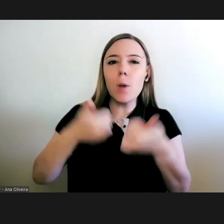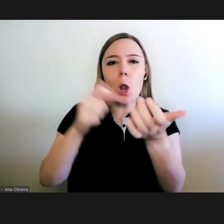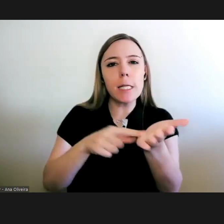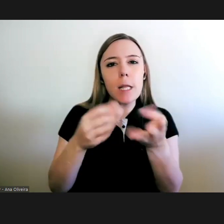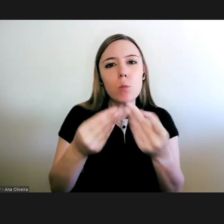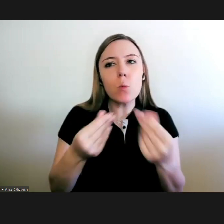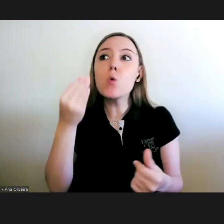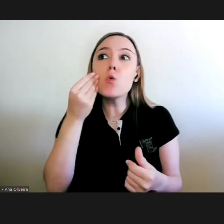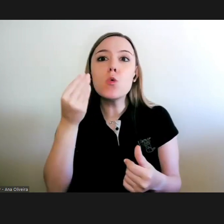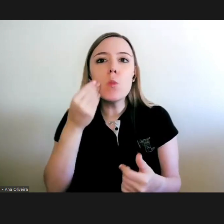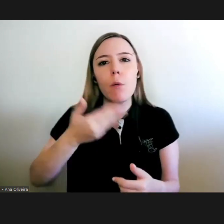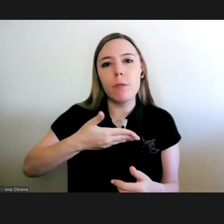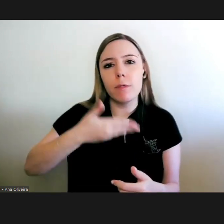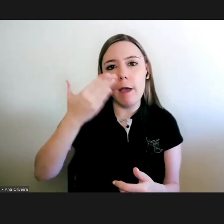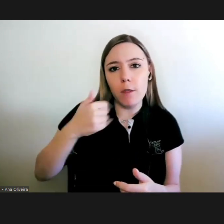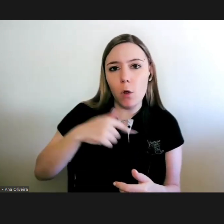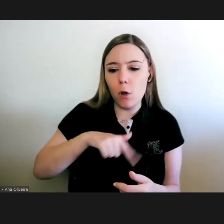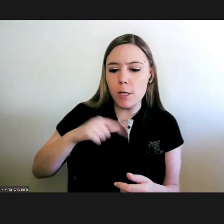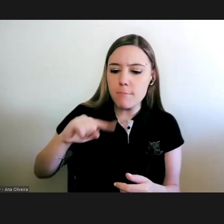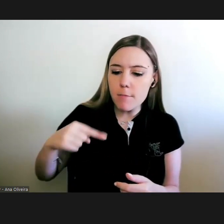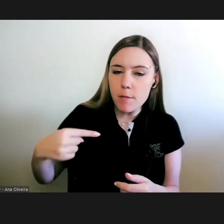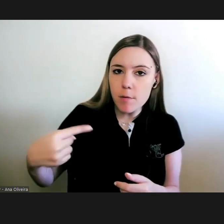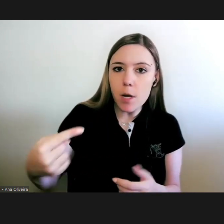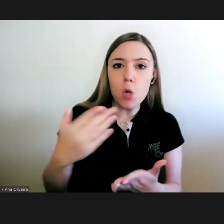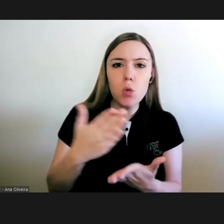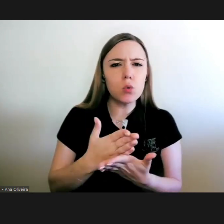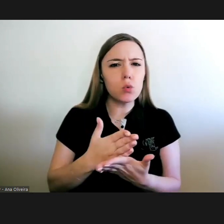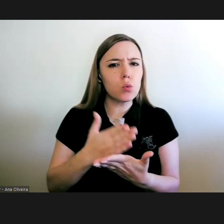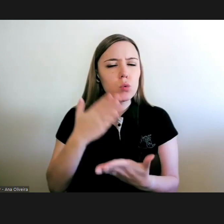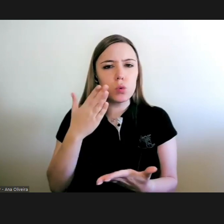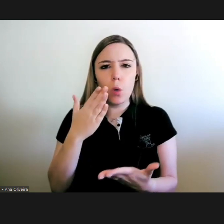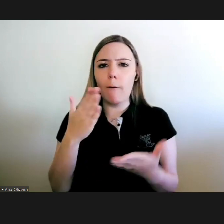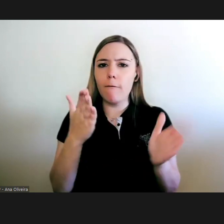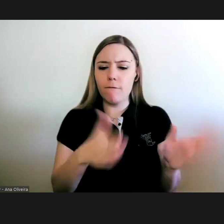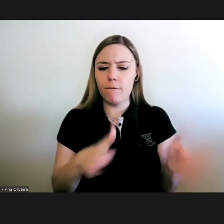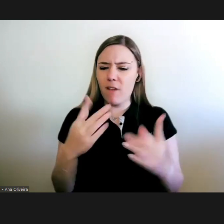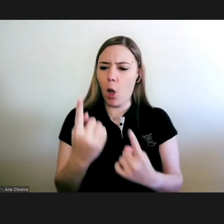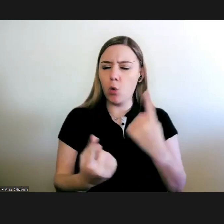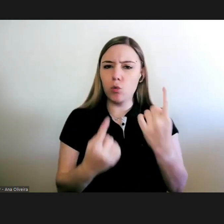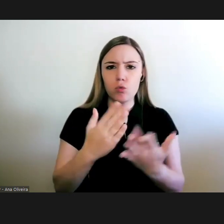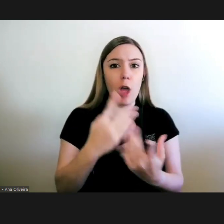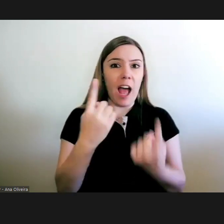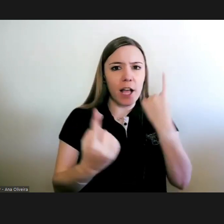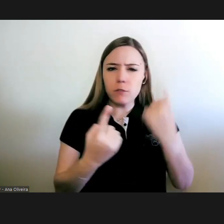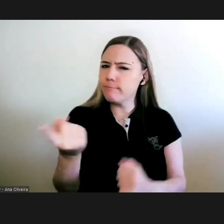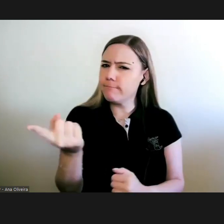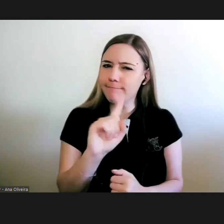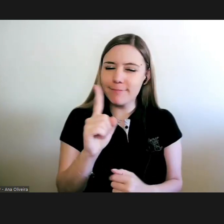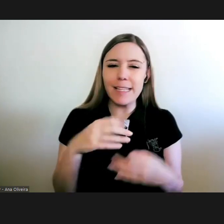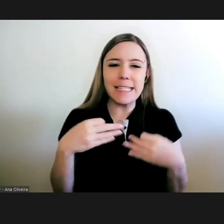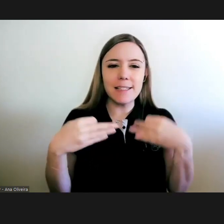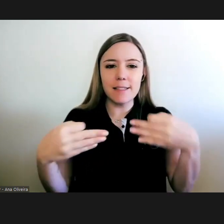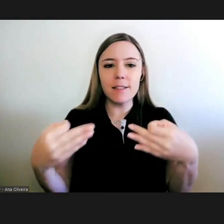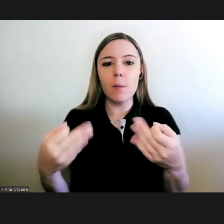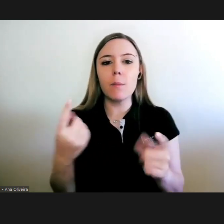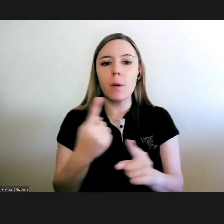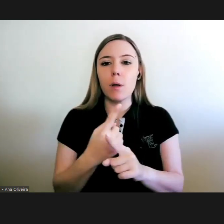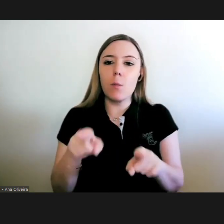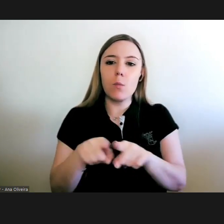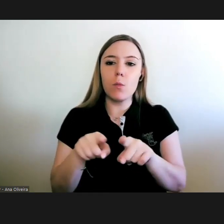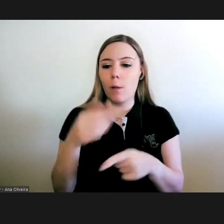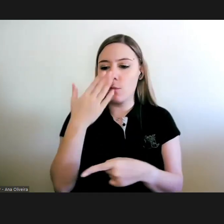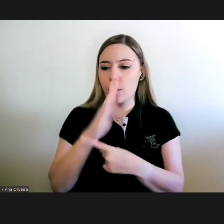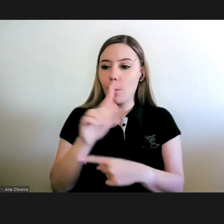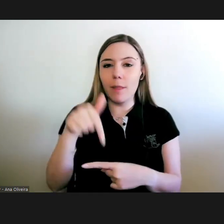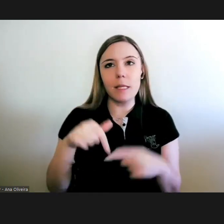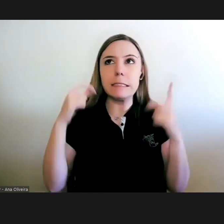vida diariamente e não apenas em alguns momentos como este em que refletimos sobre o tema e saímos